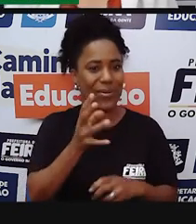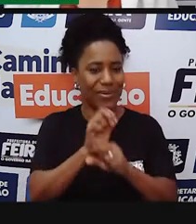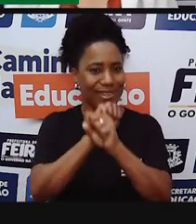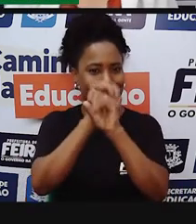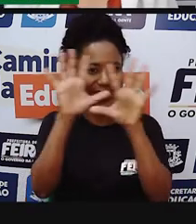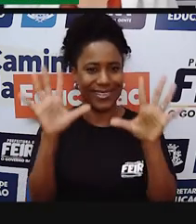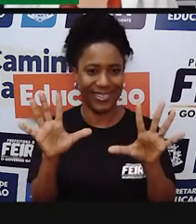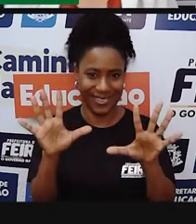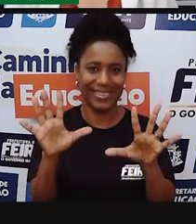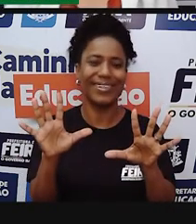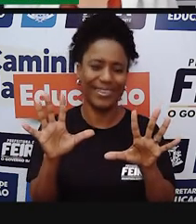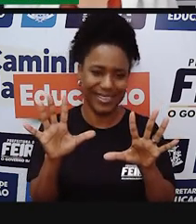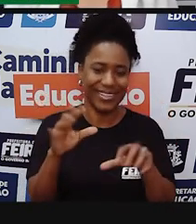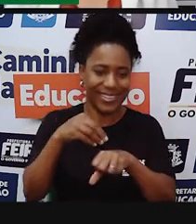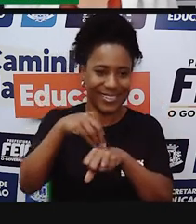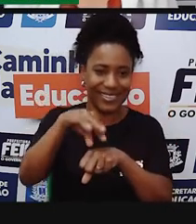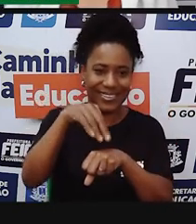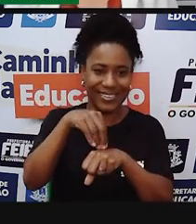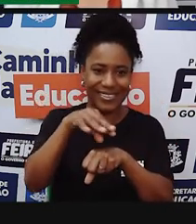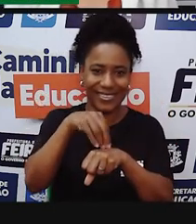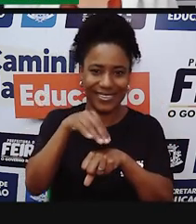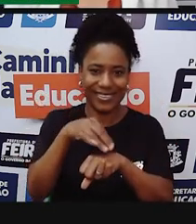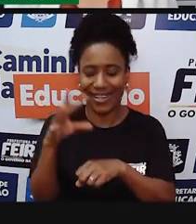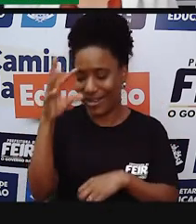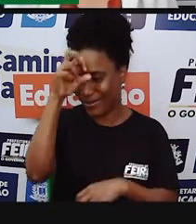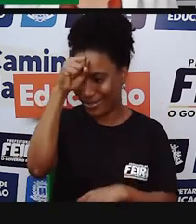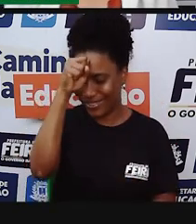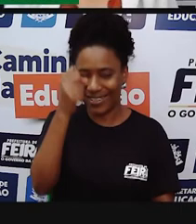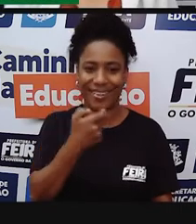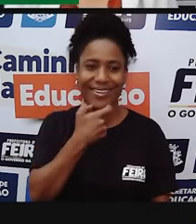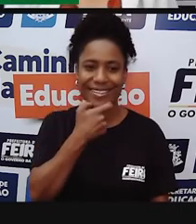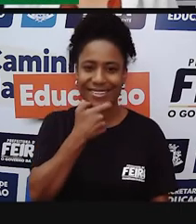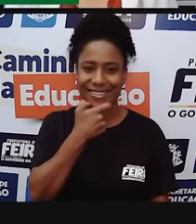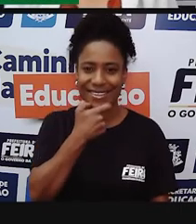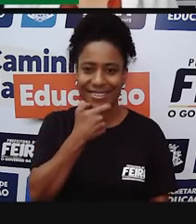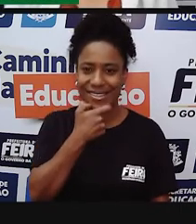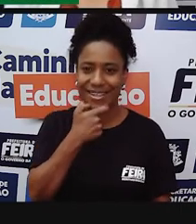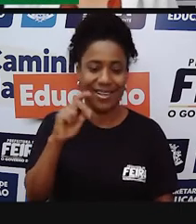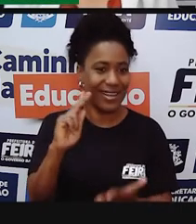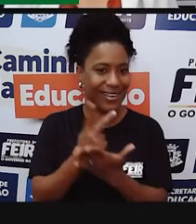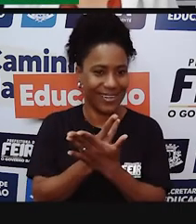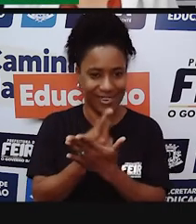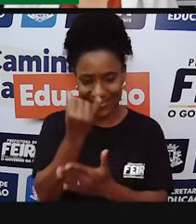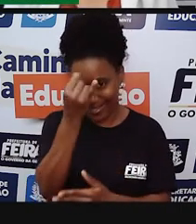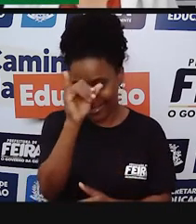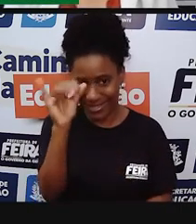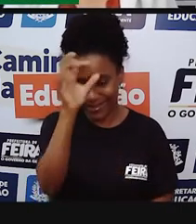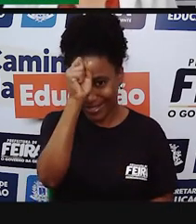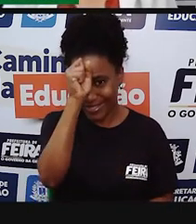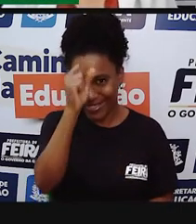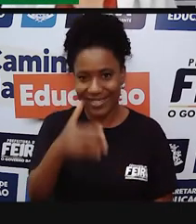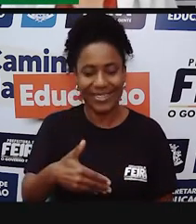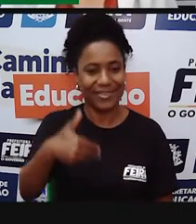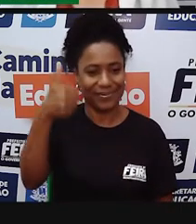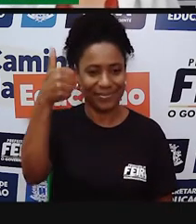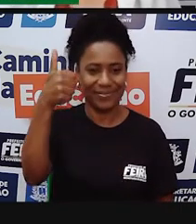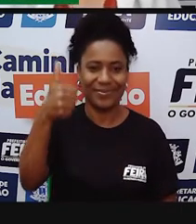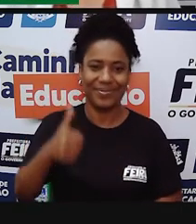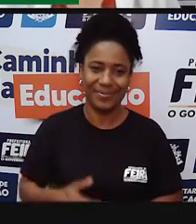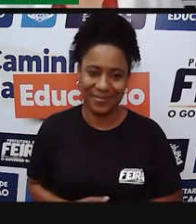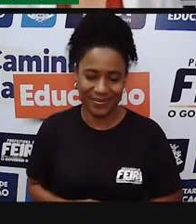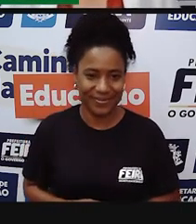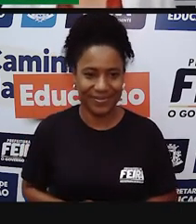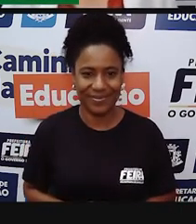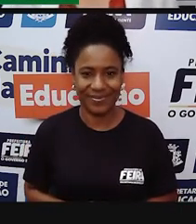café essas dicas básicas aí para gente poder melhorar nosso vocal e tente não cometer mais erros Azul beijamos deslizando